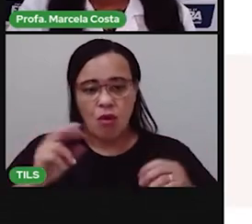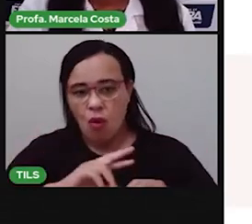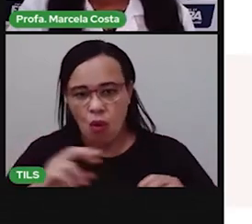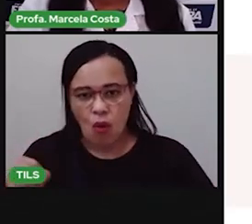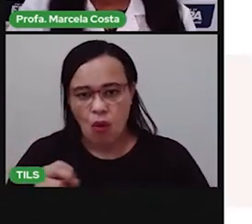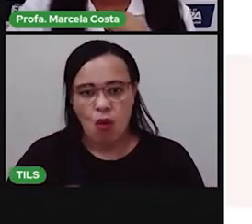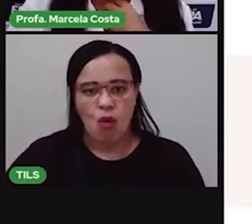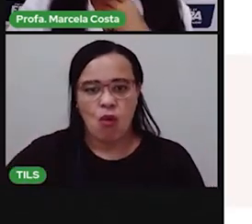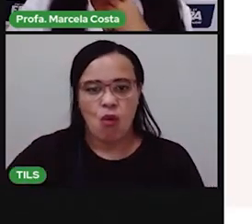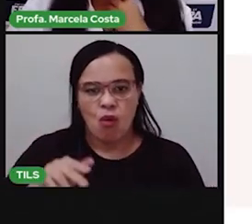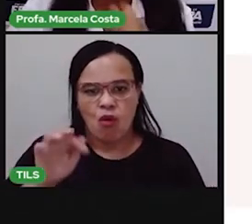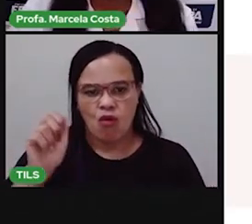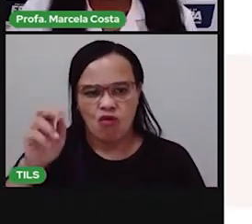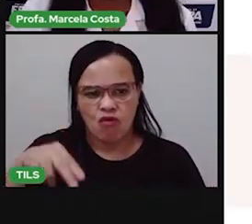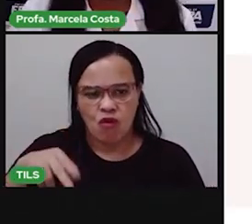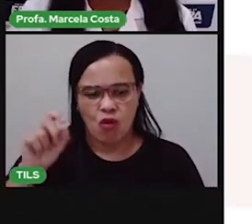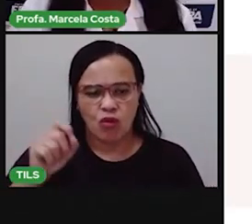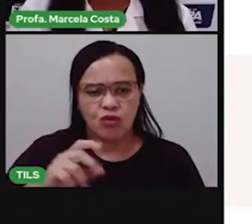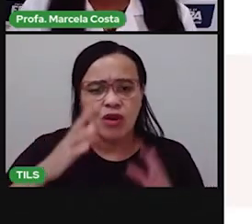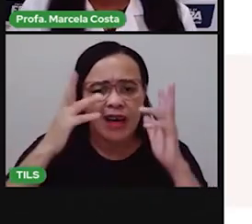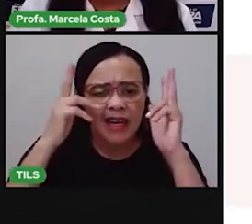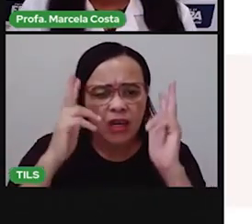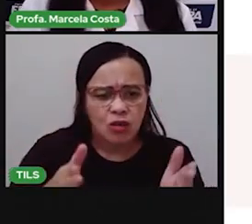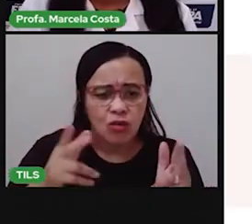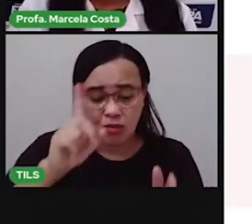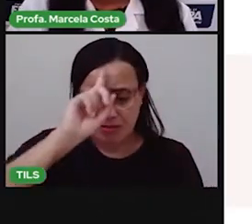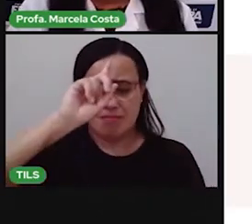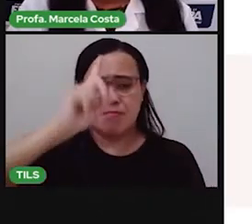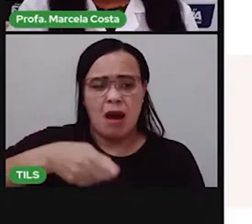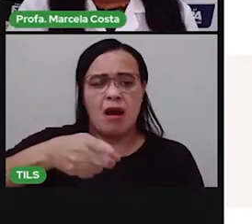bom? É como se fosse uma ordem.